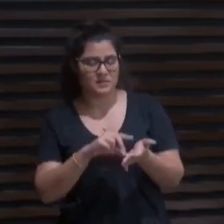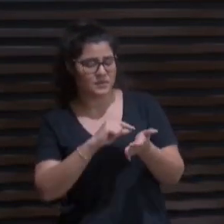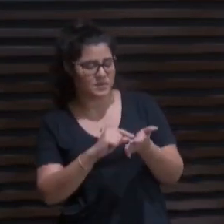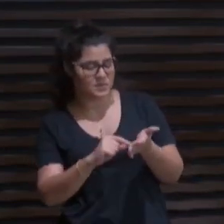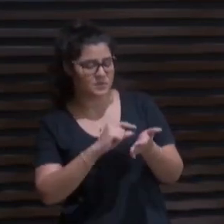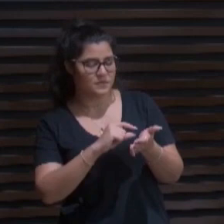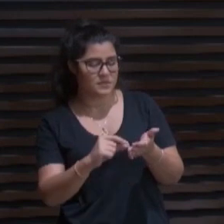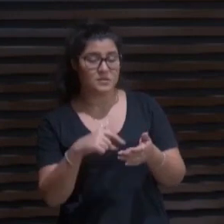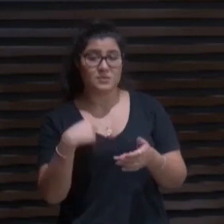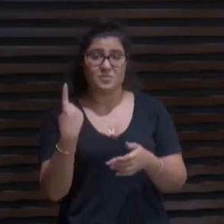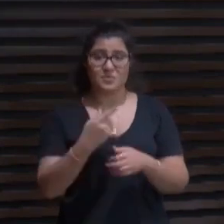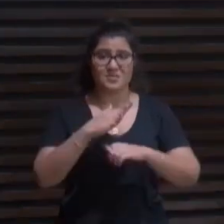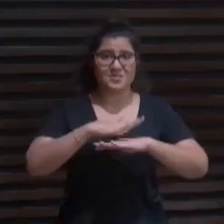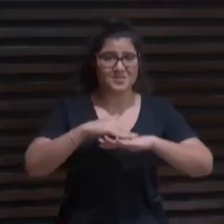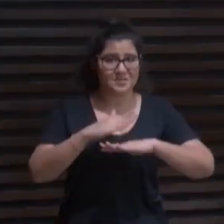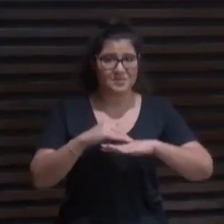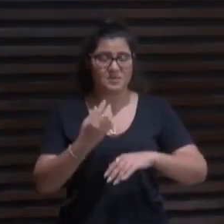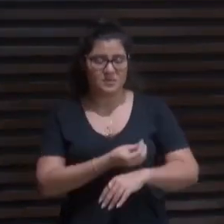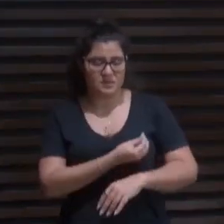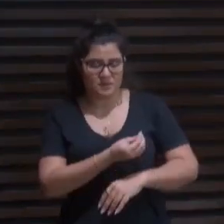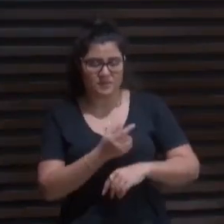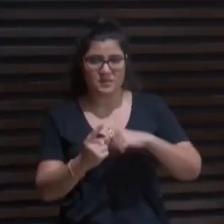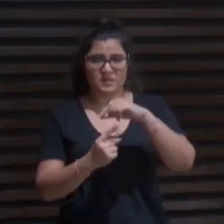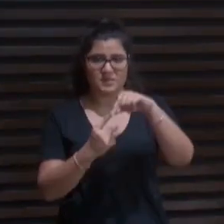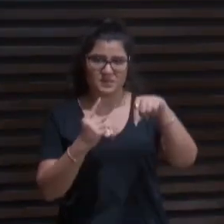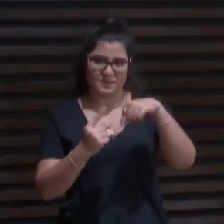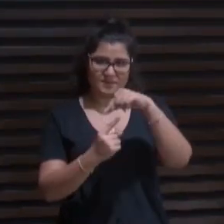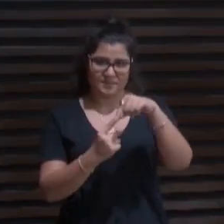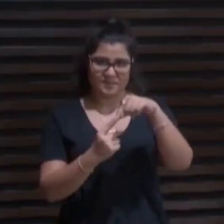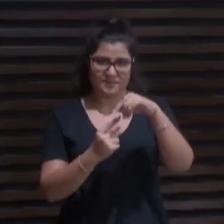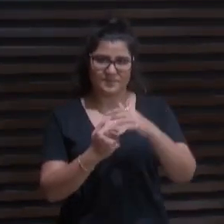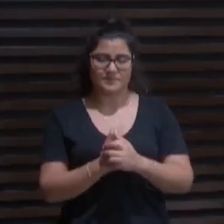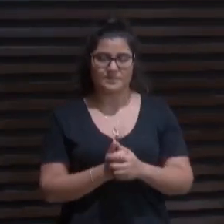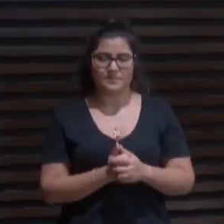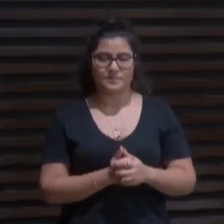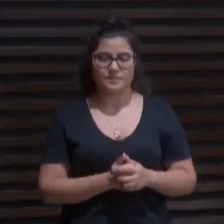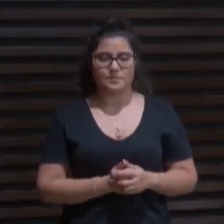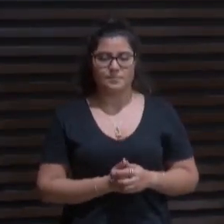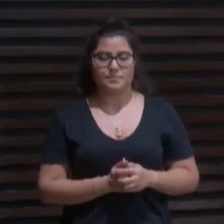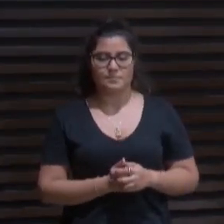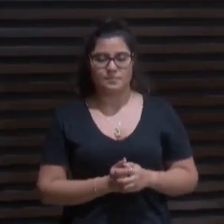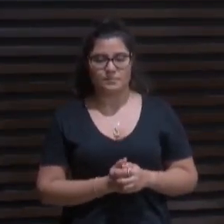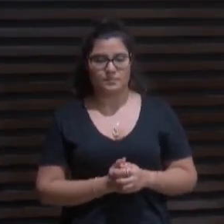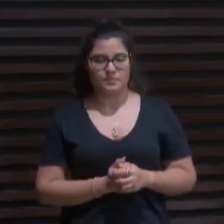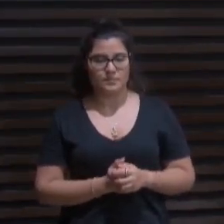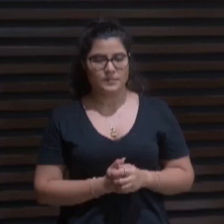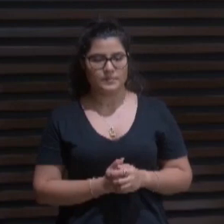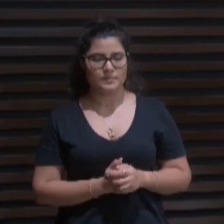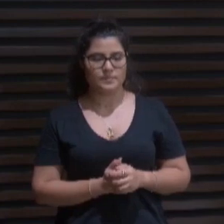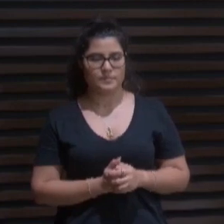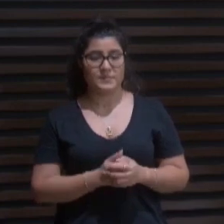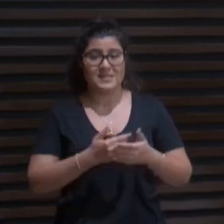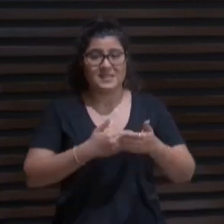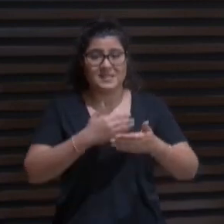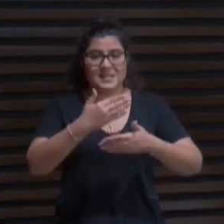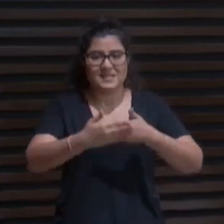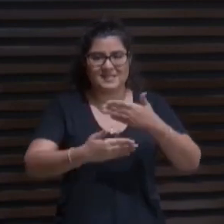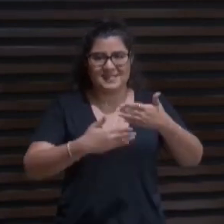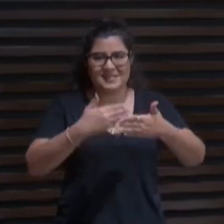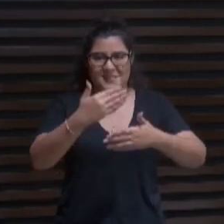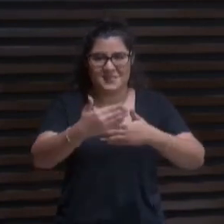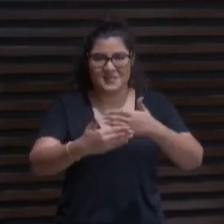santa. É como Paulo mesmo disse em Filipenses 2, 12 e 13. Desenvolvei a